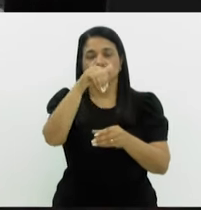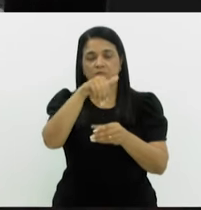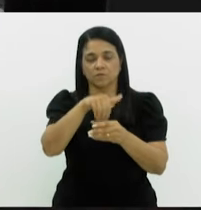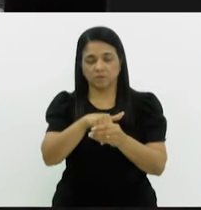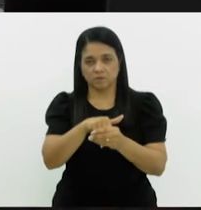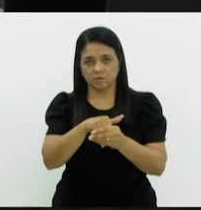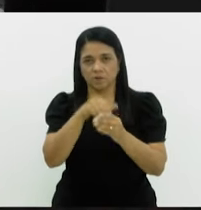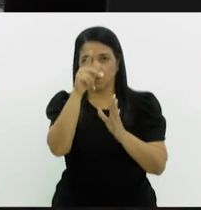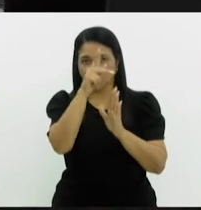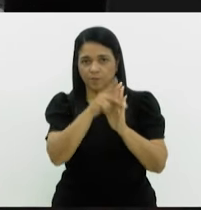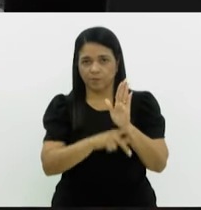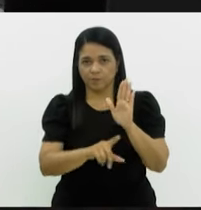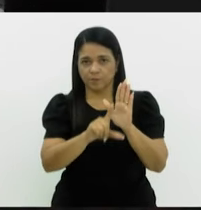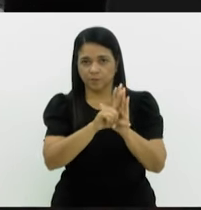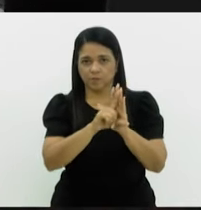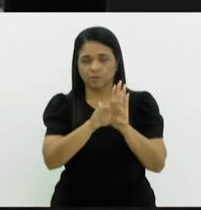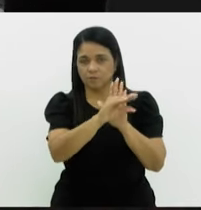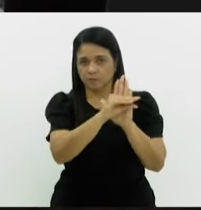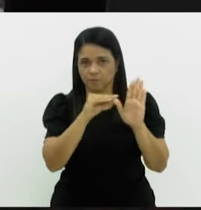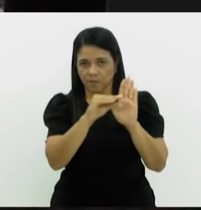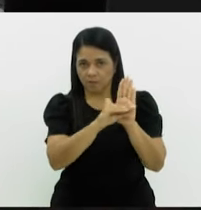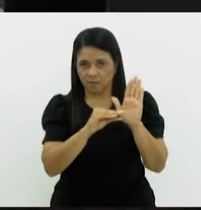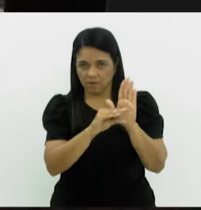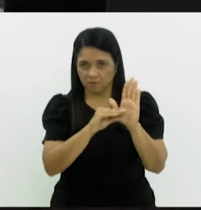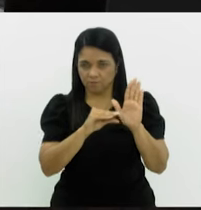projeto assim emendado.